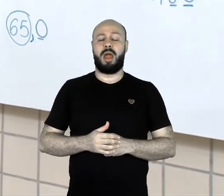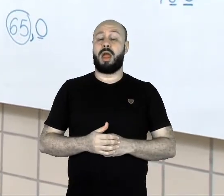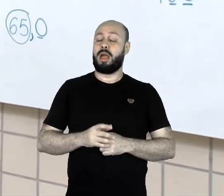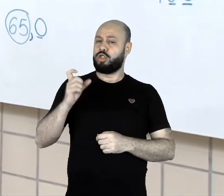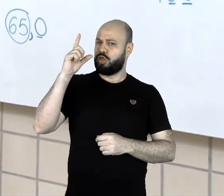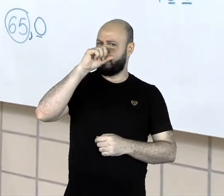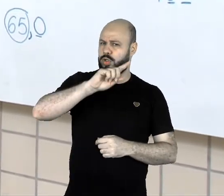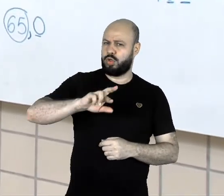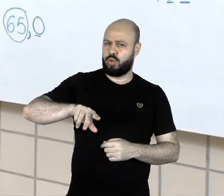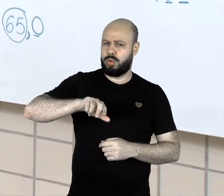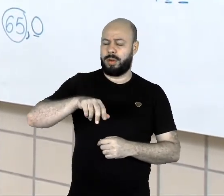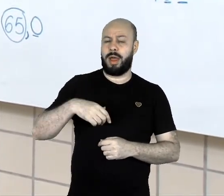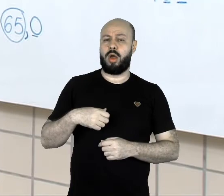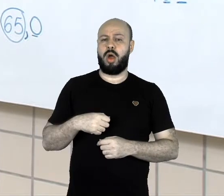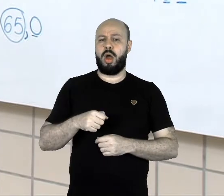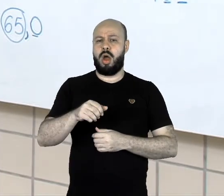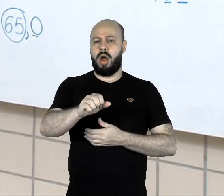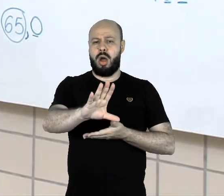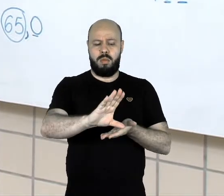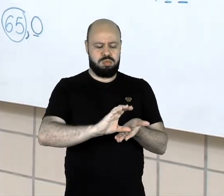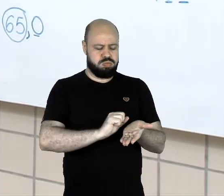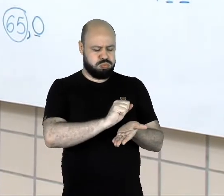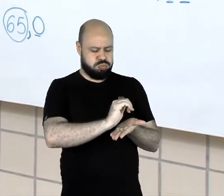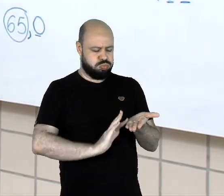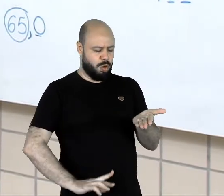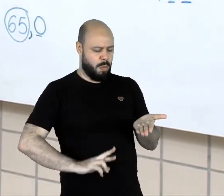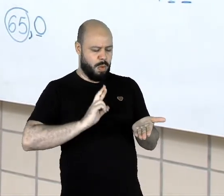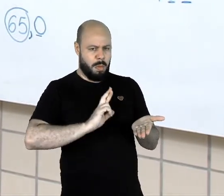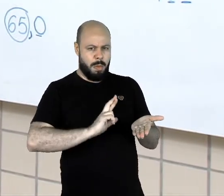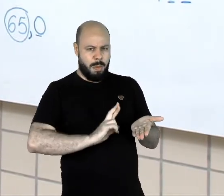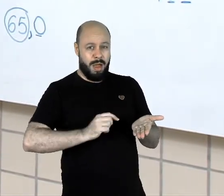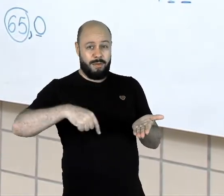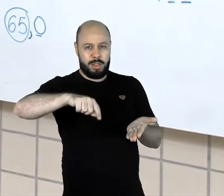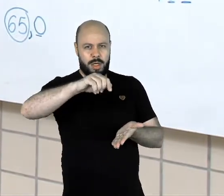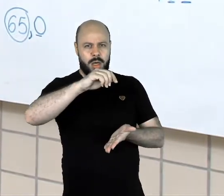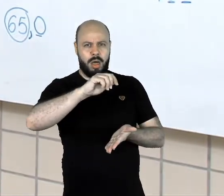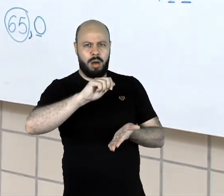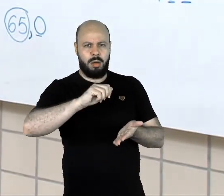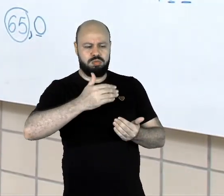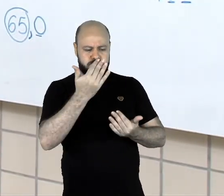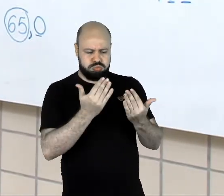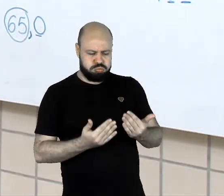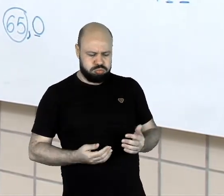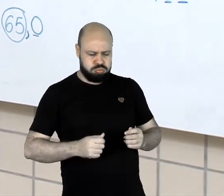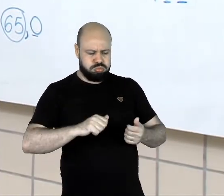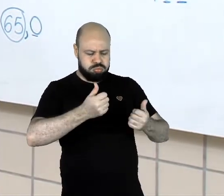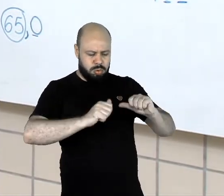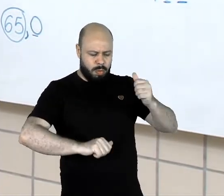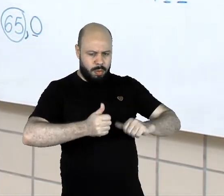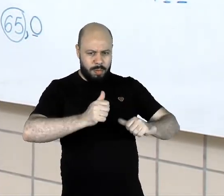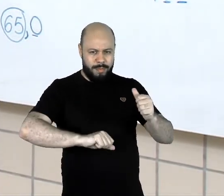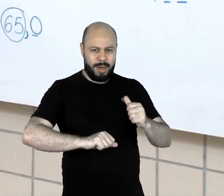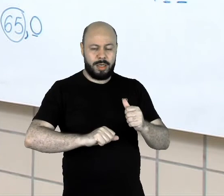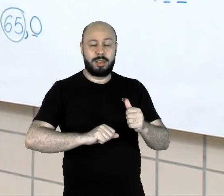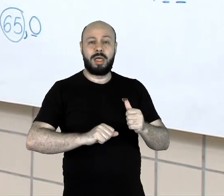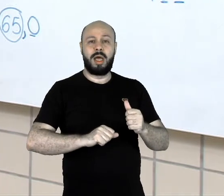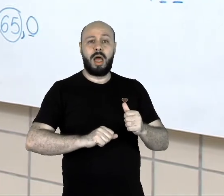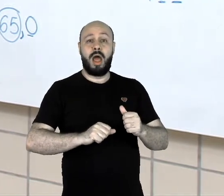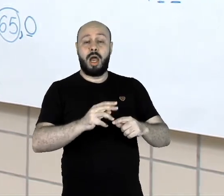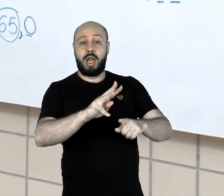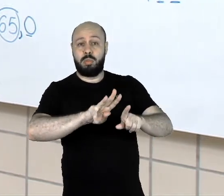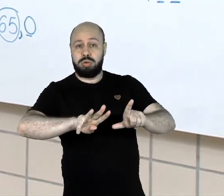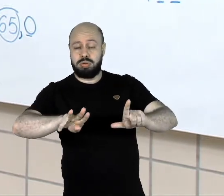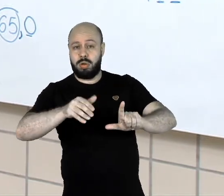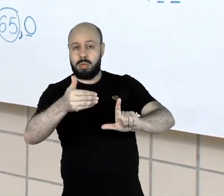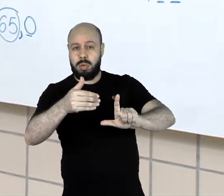seu material e responder às suas atividades para você ser avaliado. Lance suas respostas na plataforma ou então